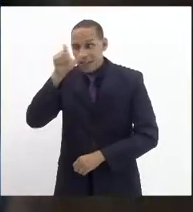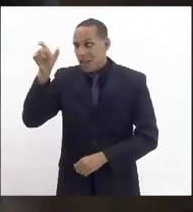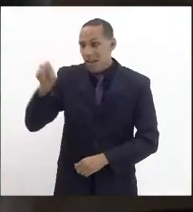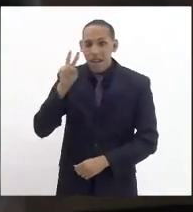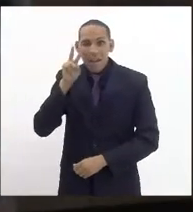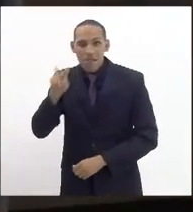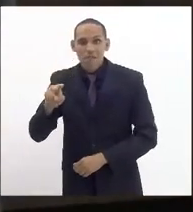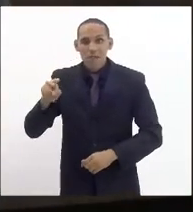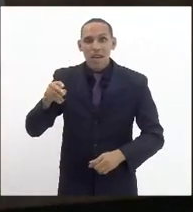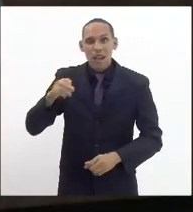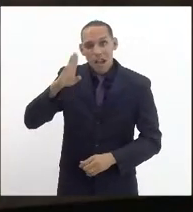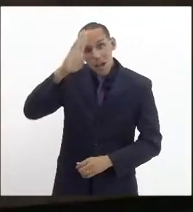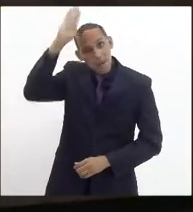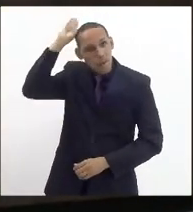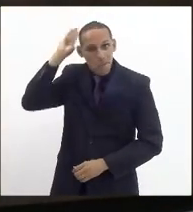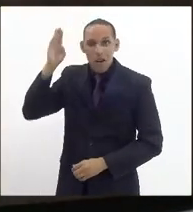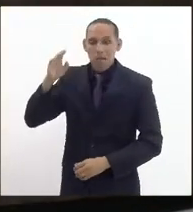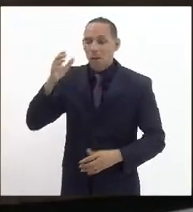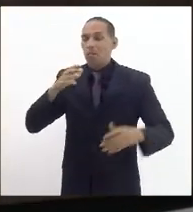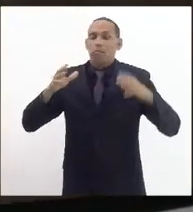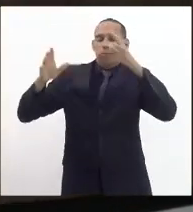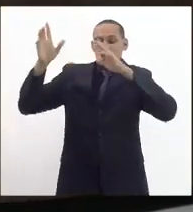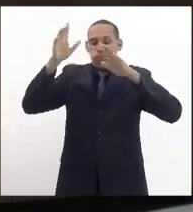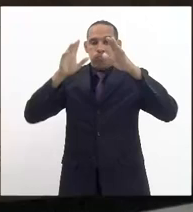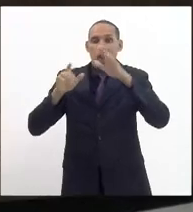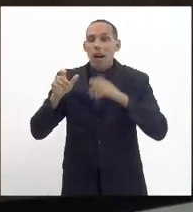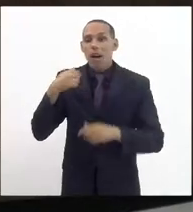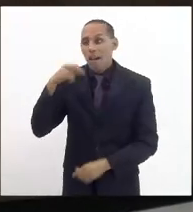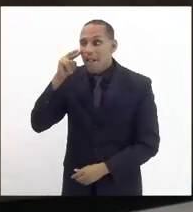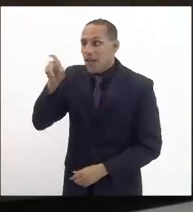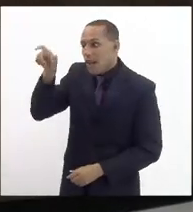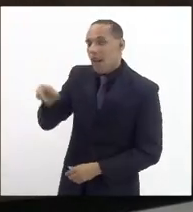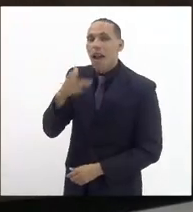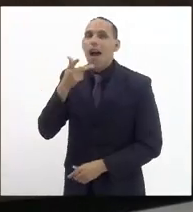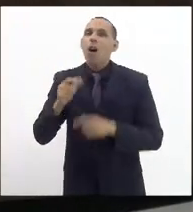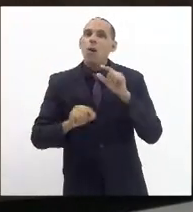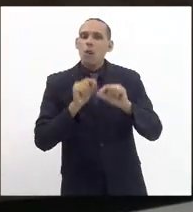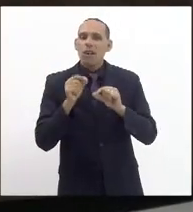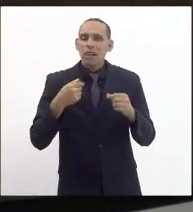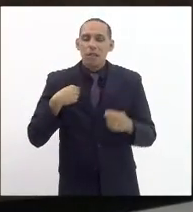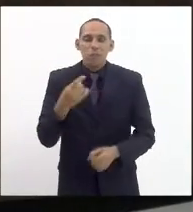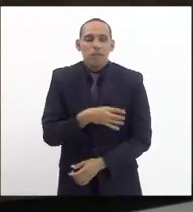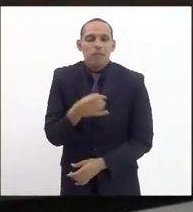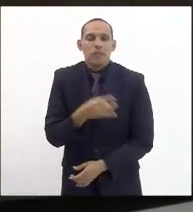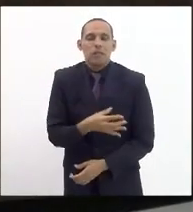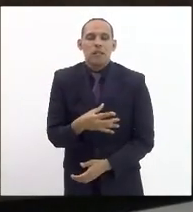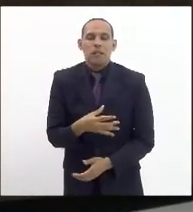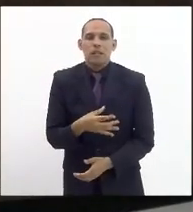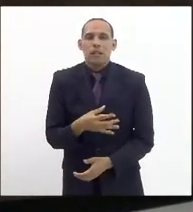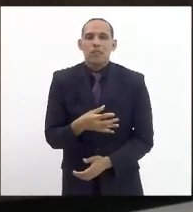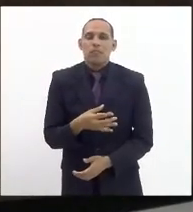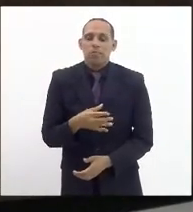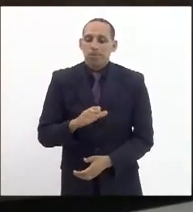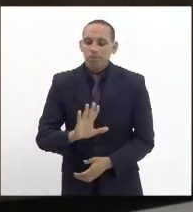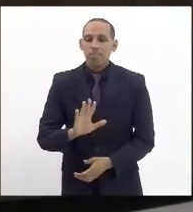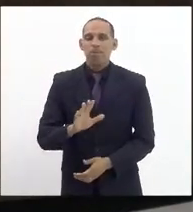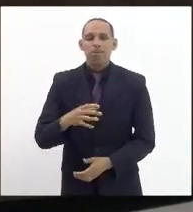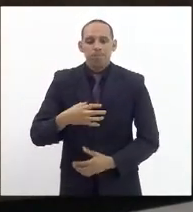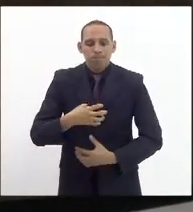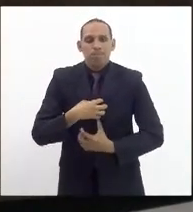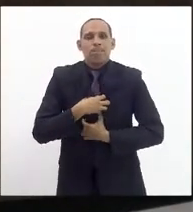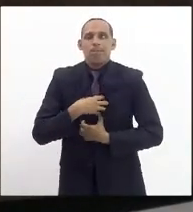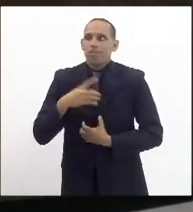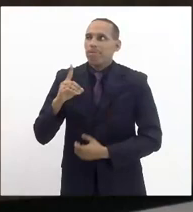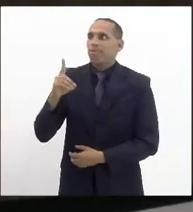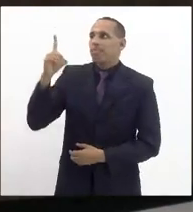se afogando, eu assisti uma matéria onde ele disse: eu tive medo, mas eu senti que